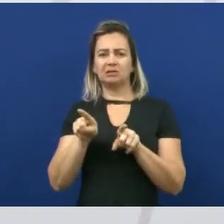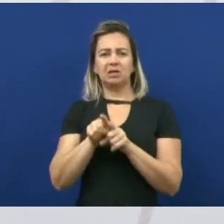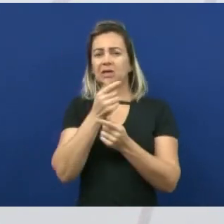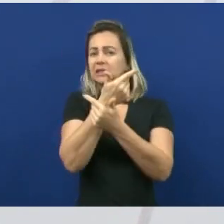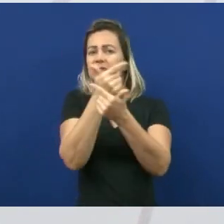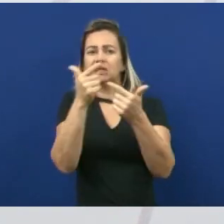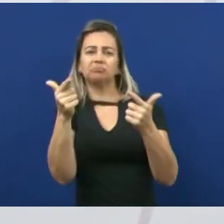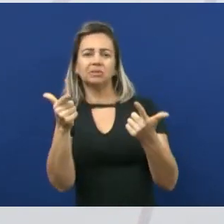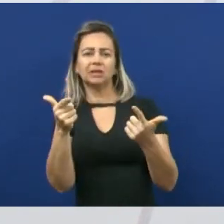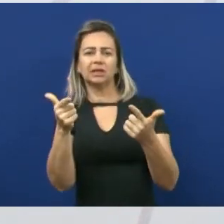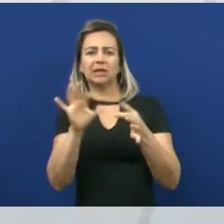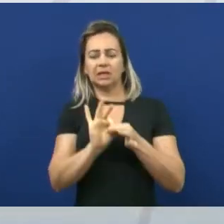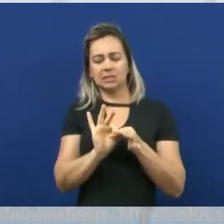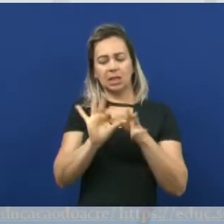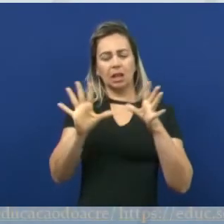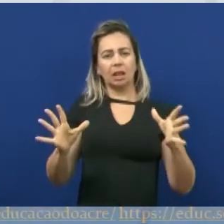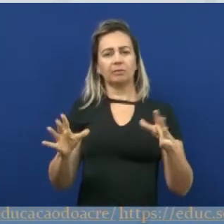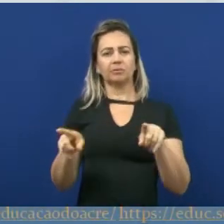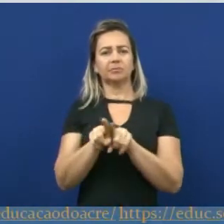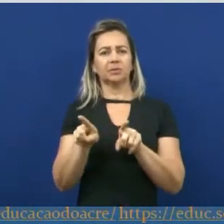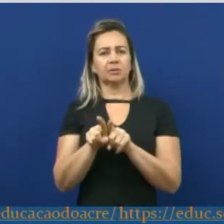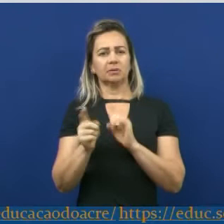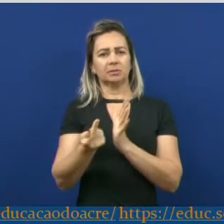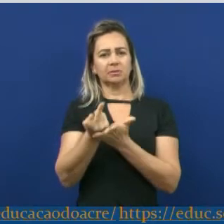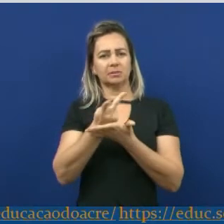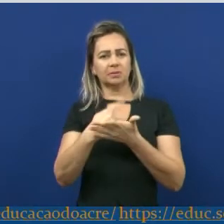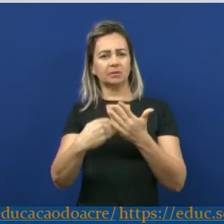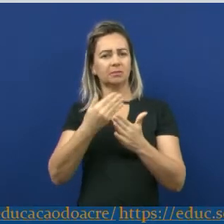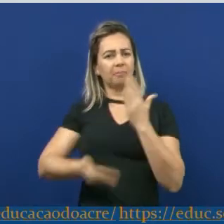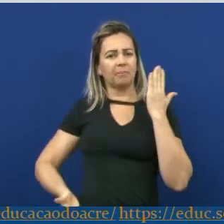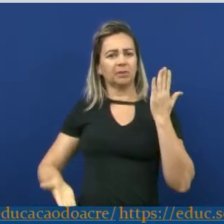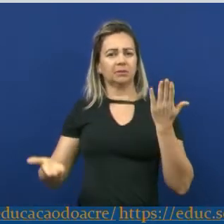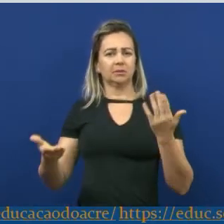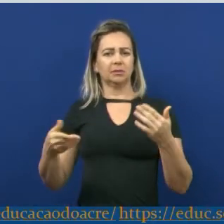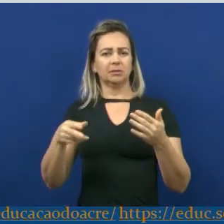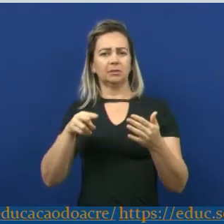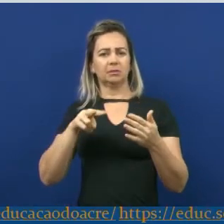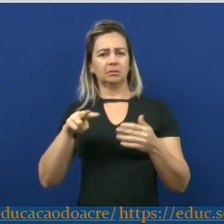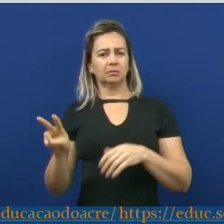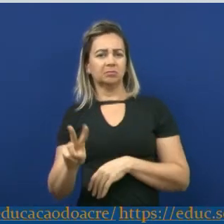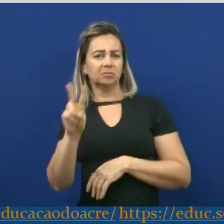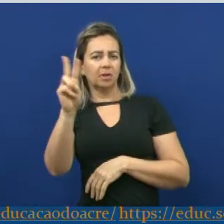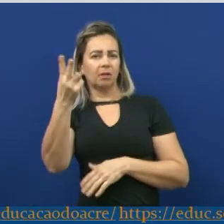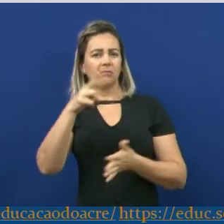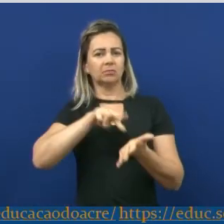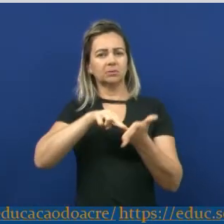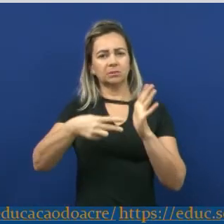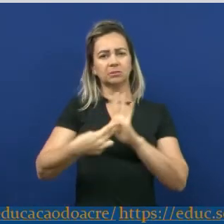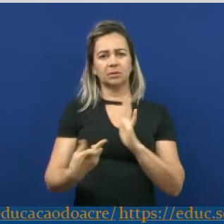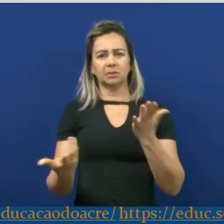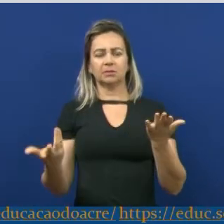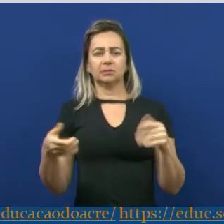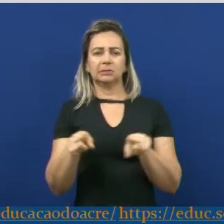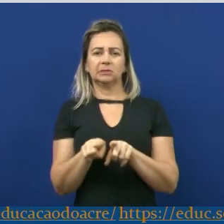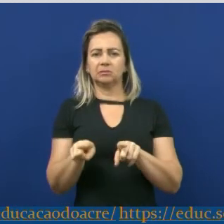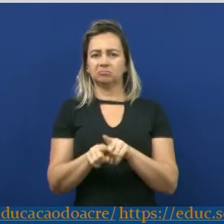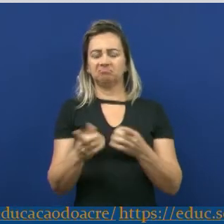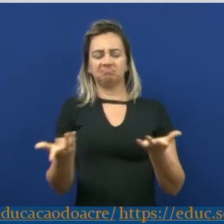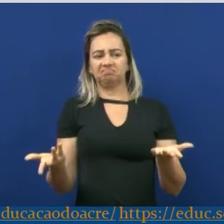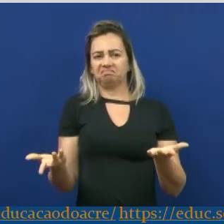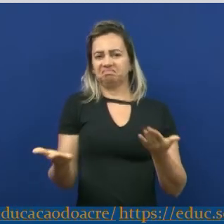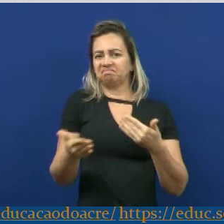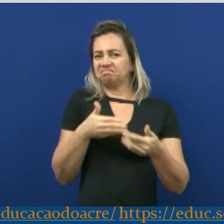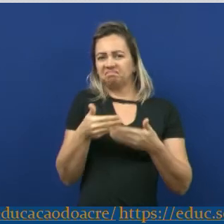democratização da arte, porque a arte ela perdeu o seu sentido, perdeu o seu valor e não satisfaz a